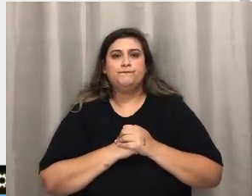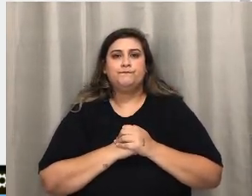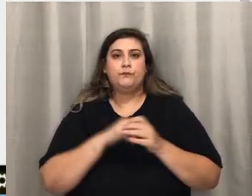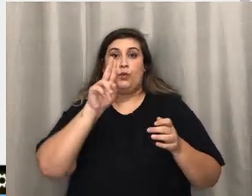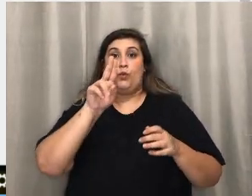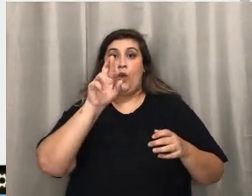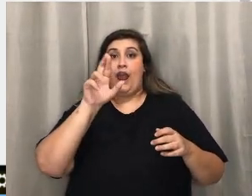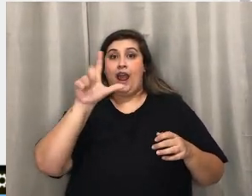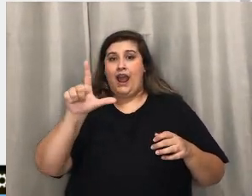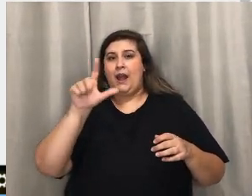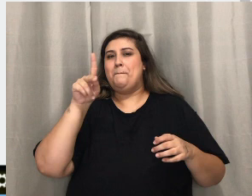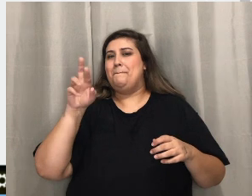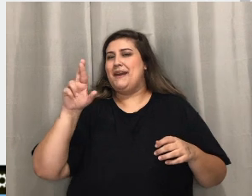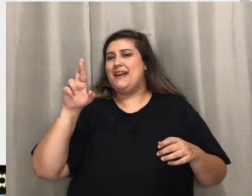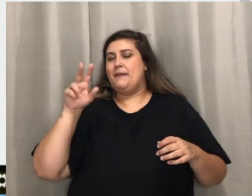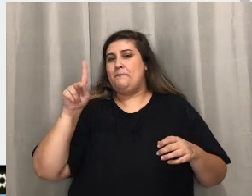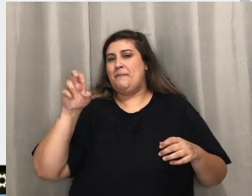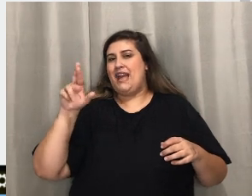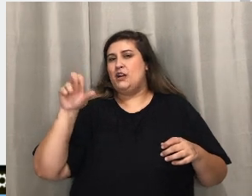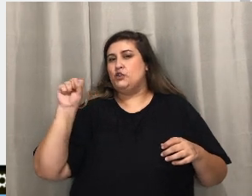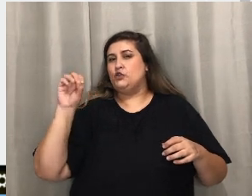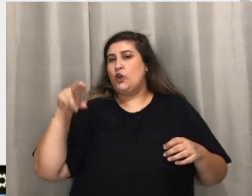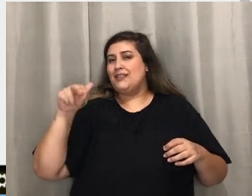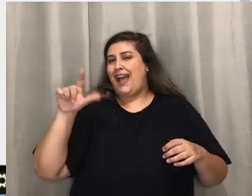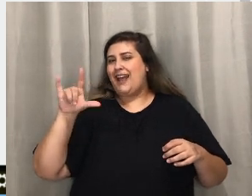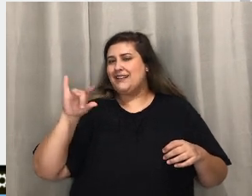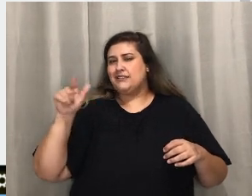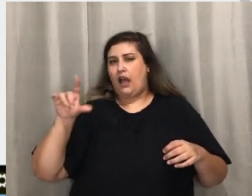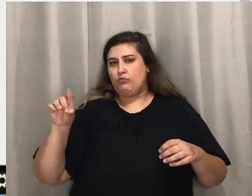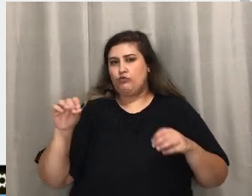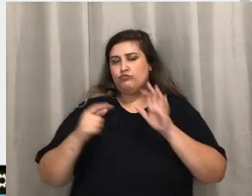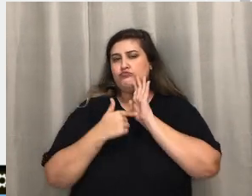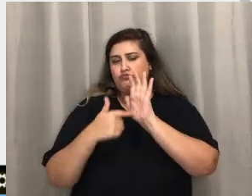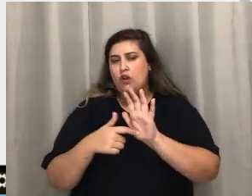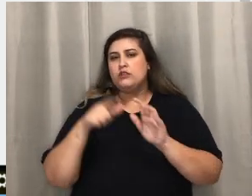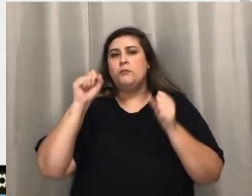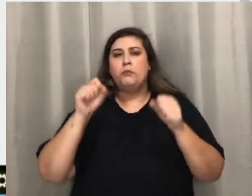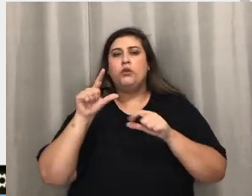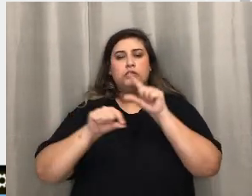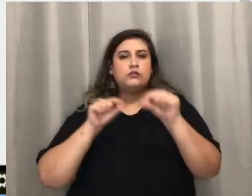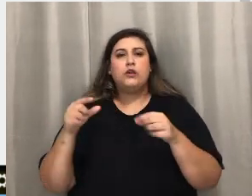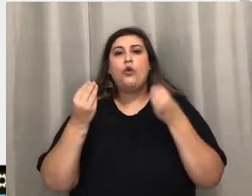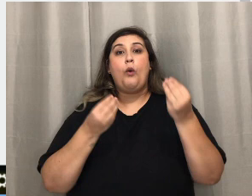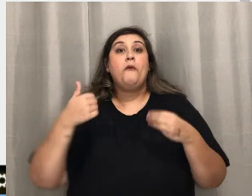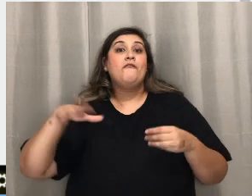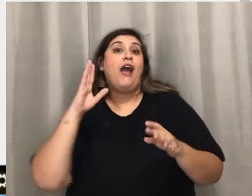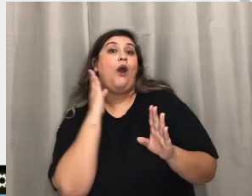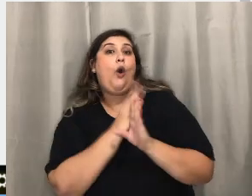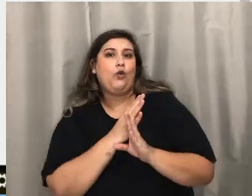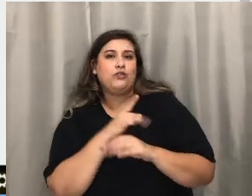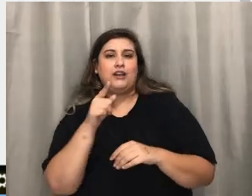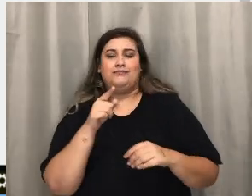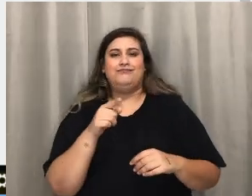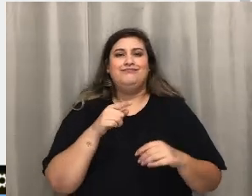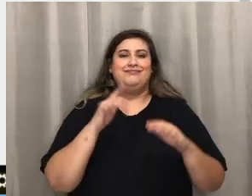Aqui o URL personalizado, o próprio Anchor já vai te dar a opção de como você será encontrado, né,